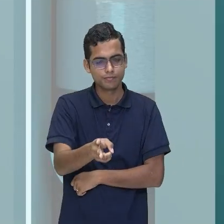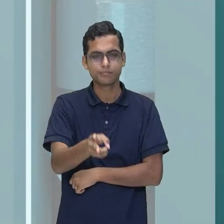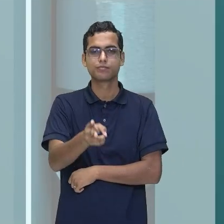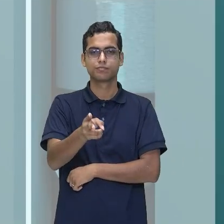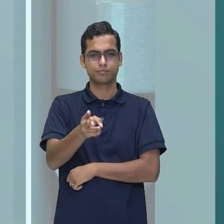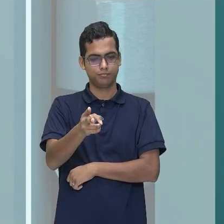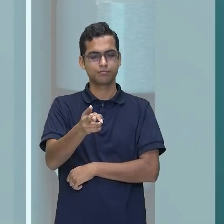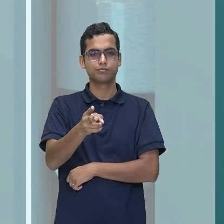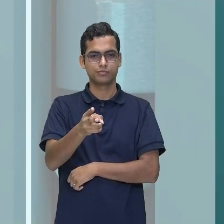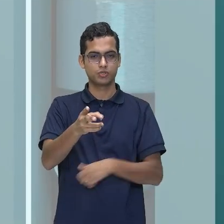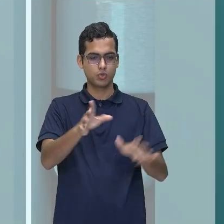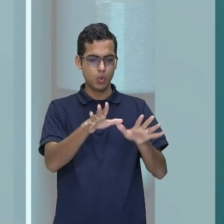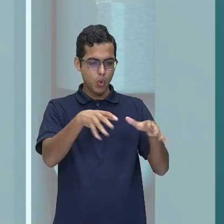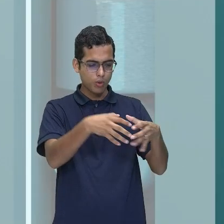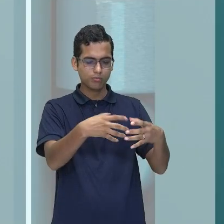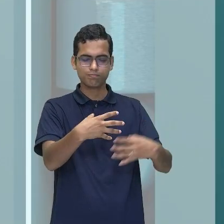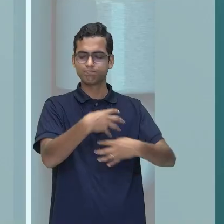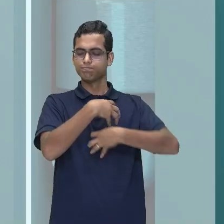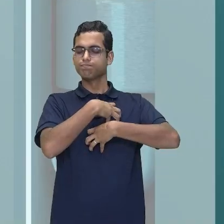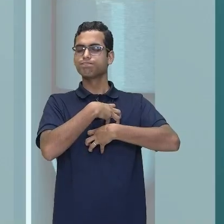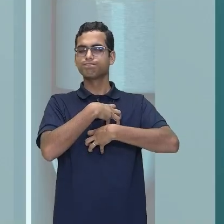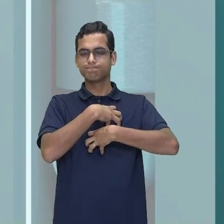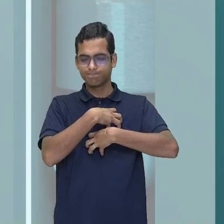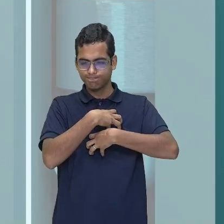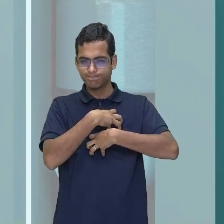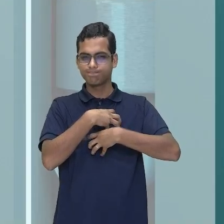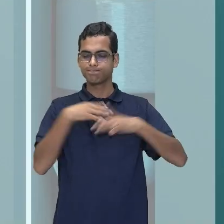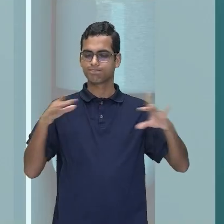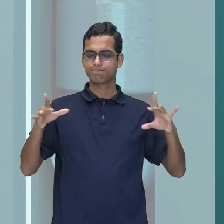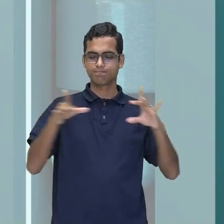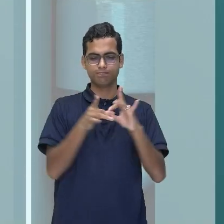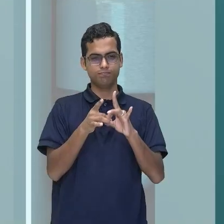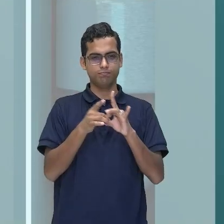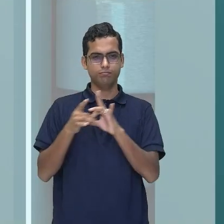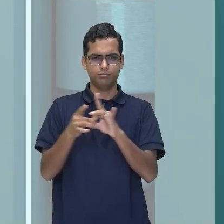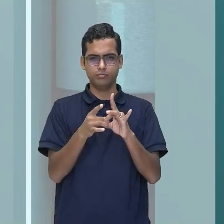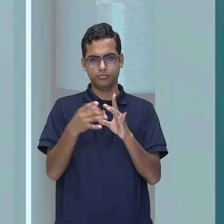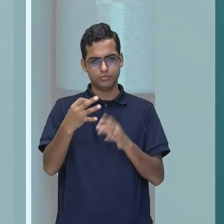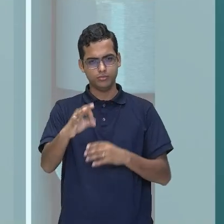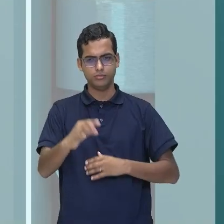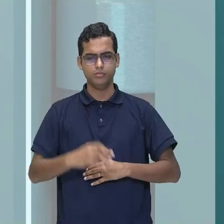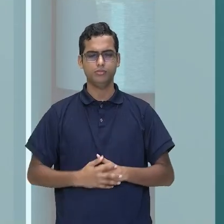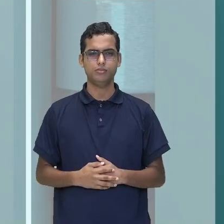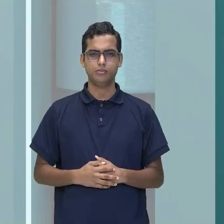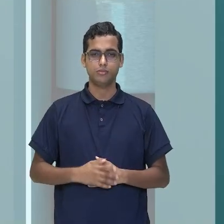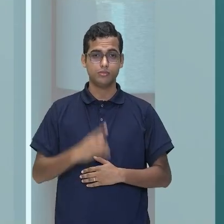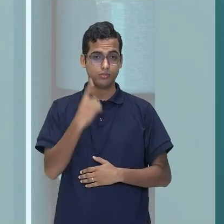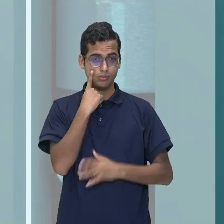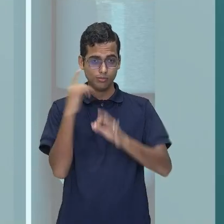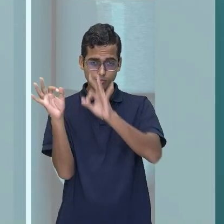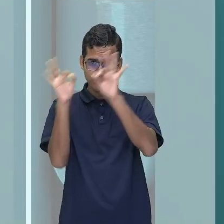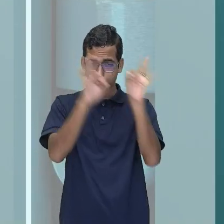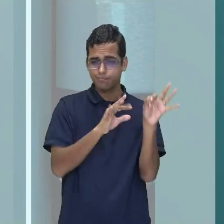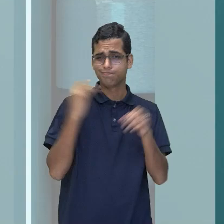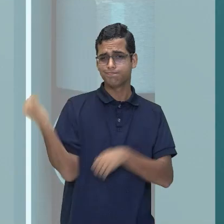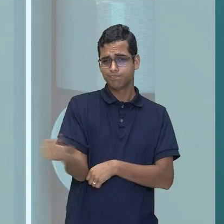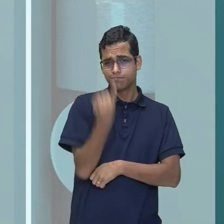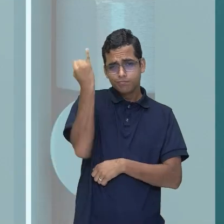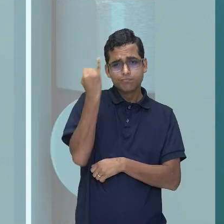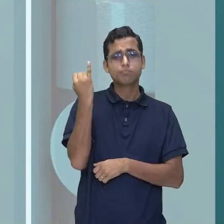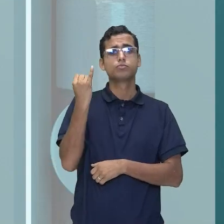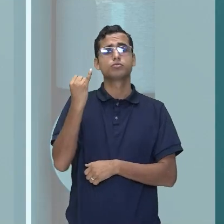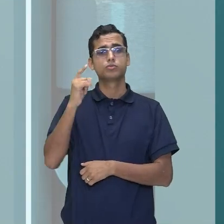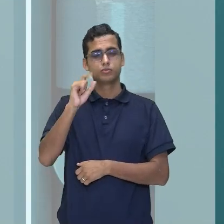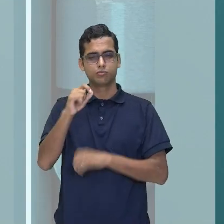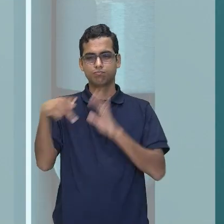sentimento coletivo, um sentimento de coletividade maior, né? Então vejam como que é importante, sim, essa questão